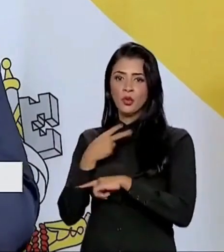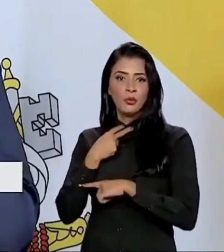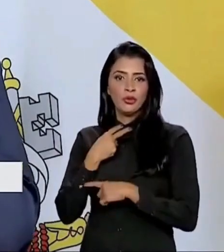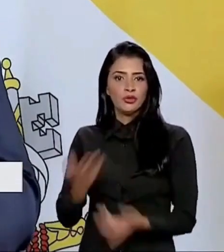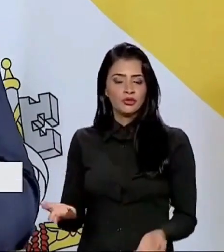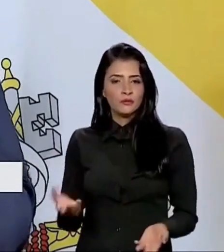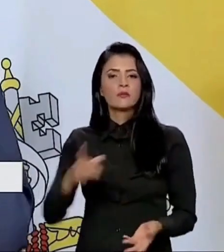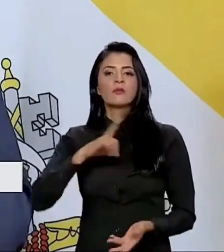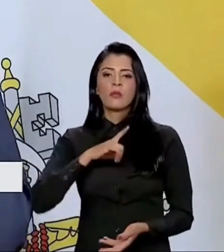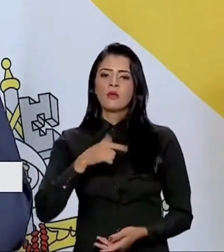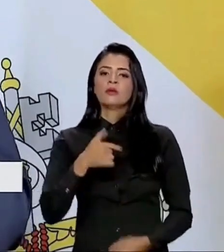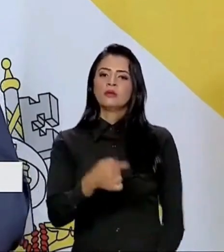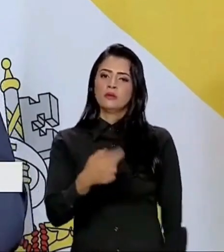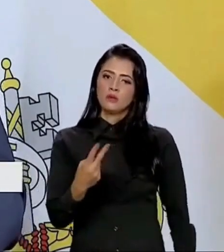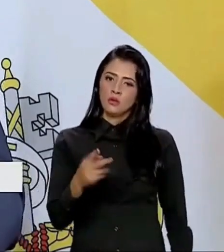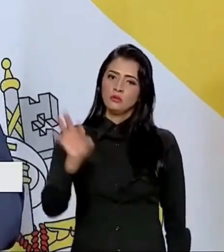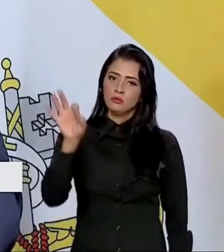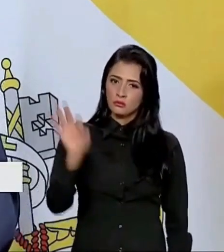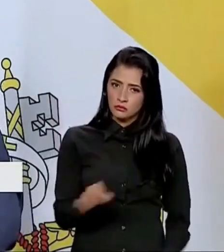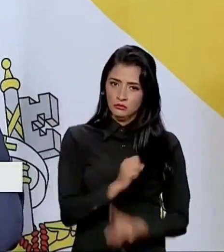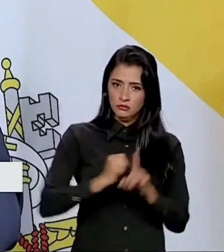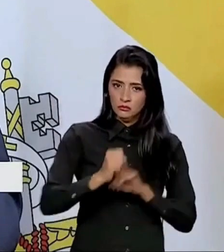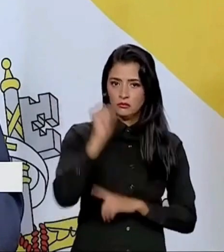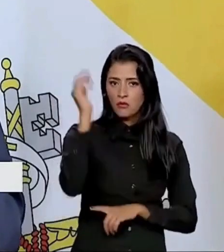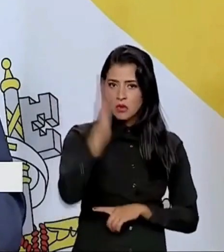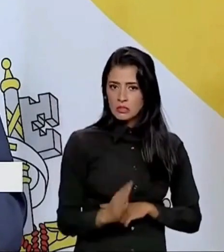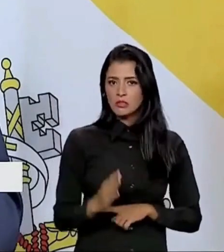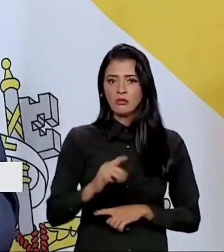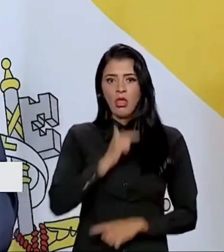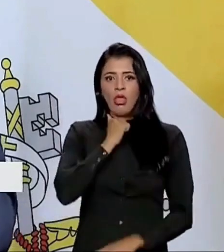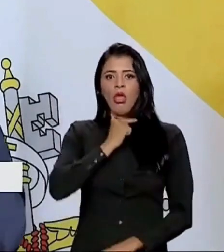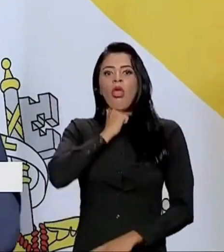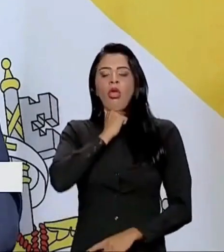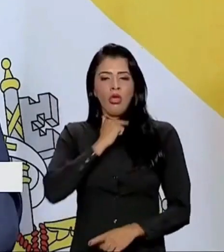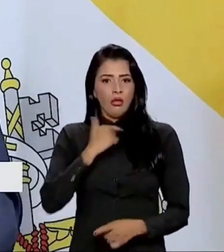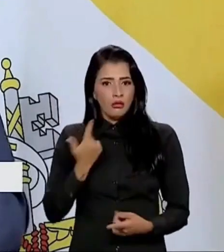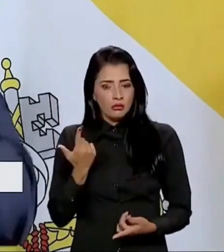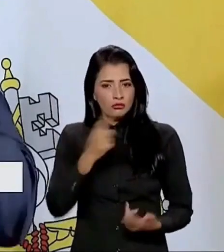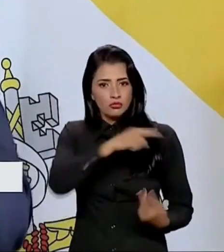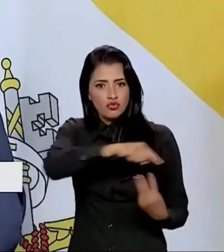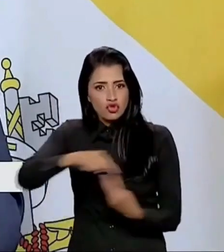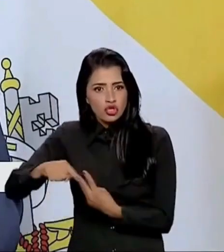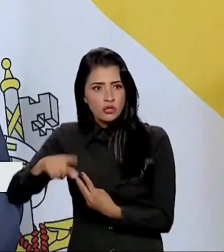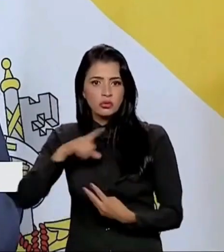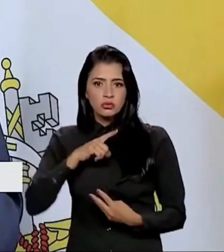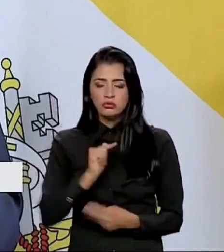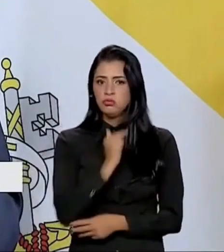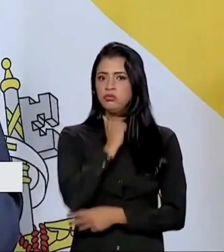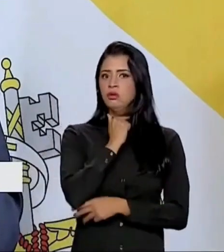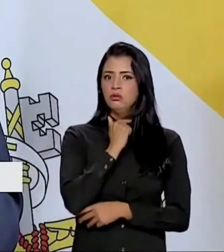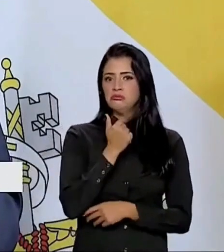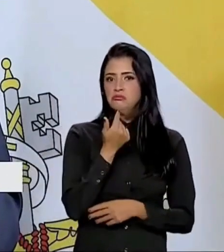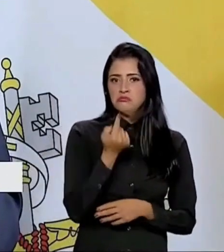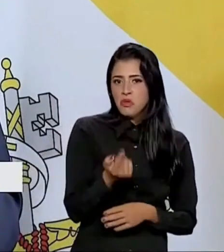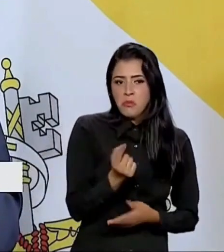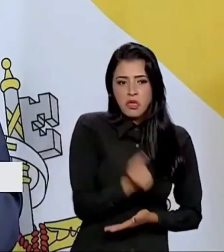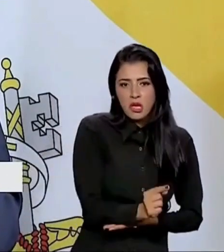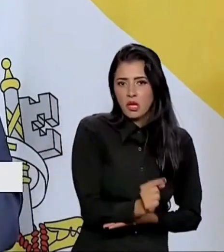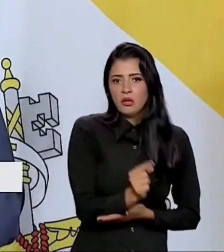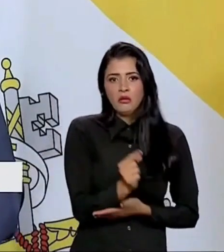temos 72% da sociedade brasileira endividada com algum tipo de dívida, mesmo que seja